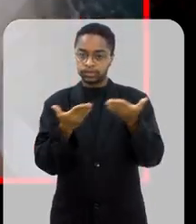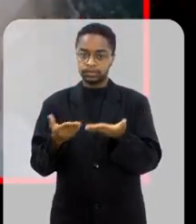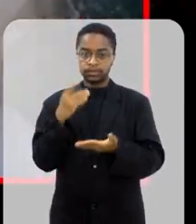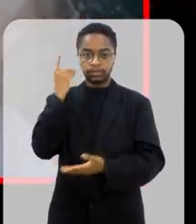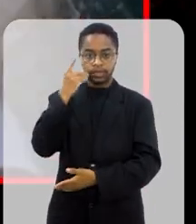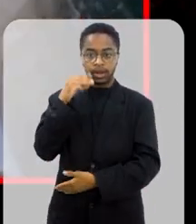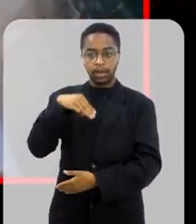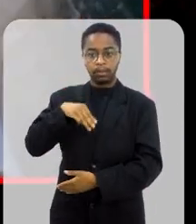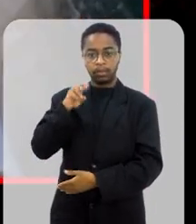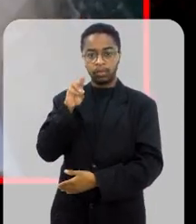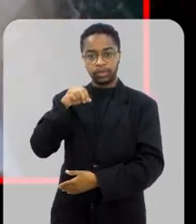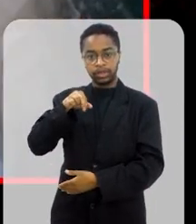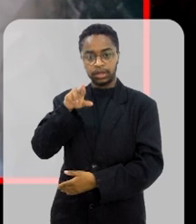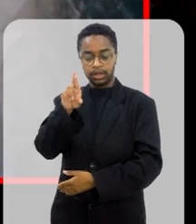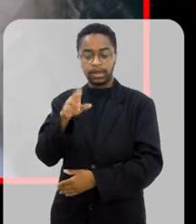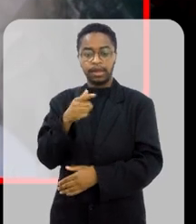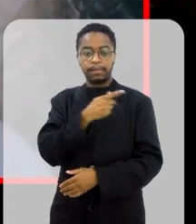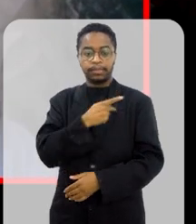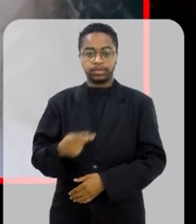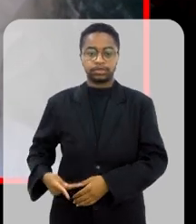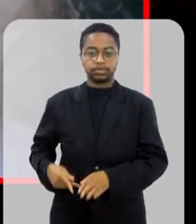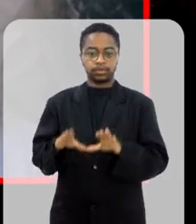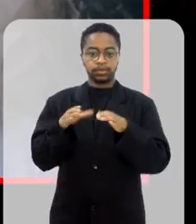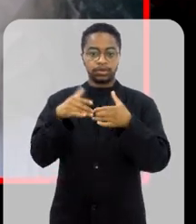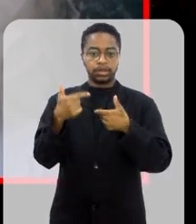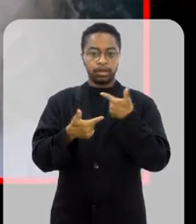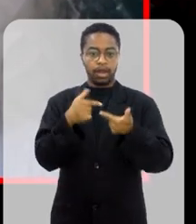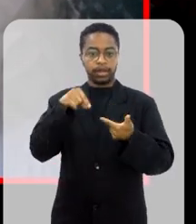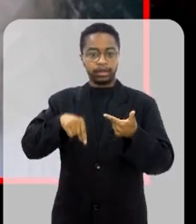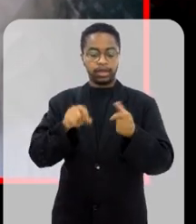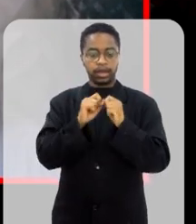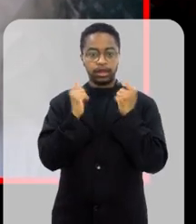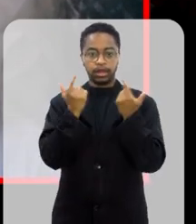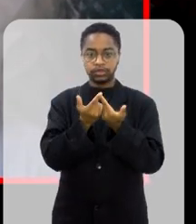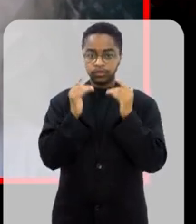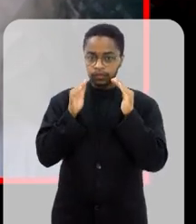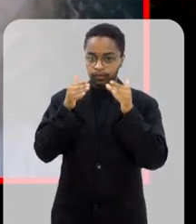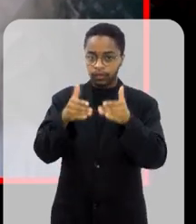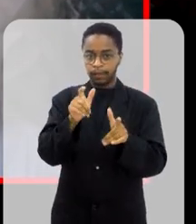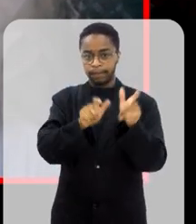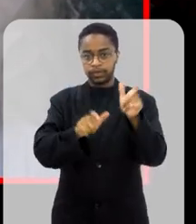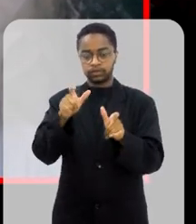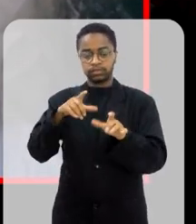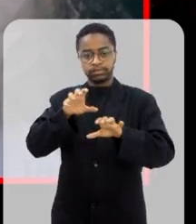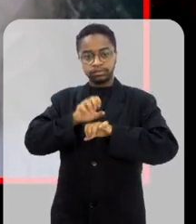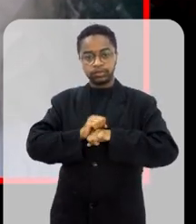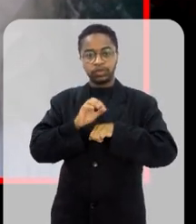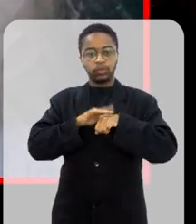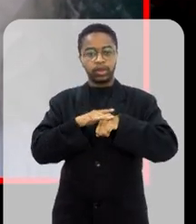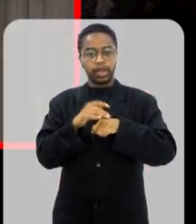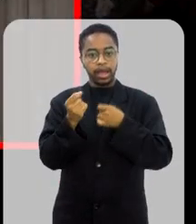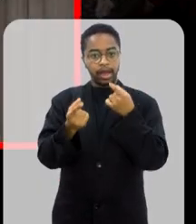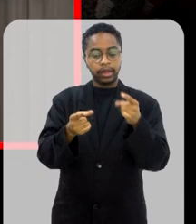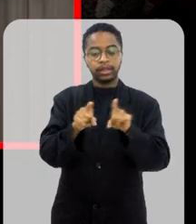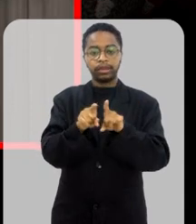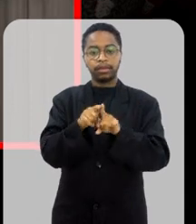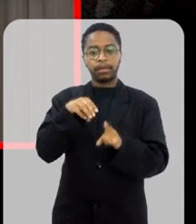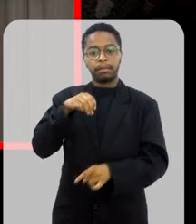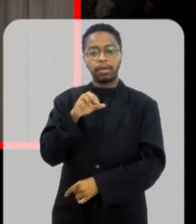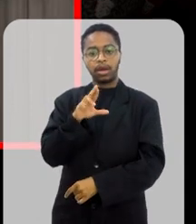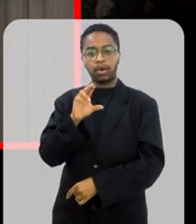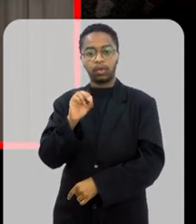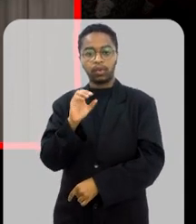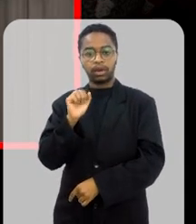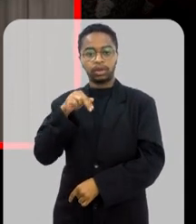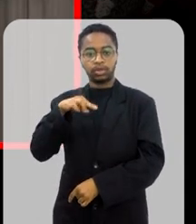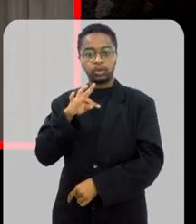hoje o deputado Munir Neto, que é presidente da Frente Parlamentar aqui da Alerj de Atenção a Pessoas com Doenças Raras, também Dr. Marco